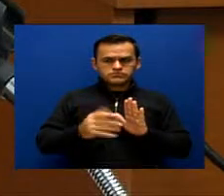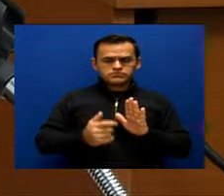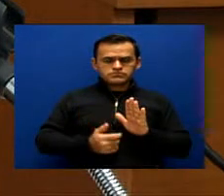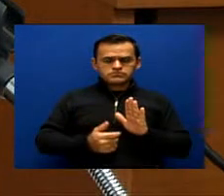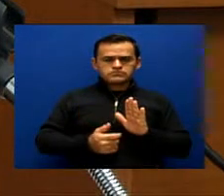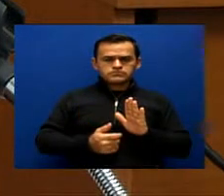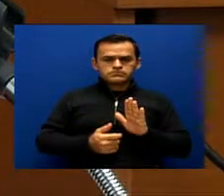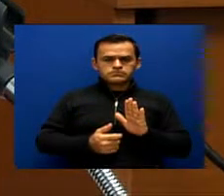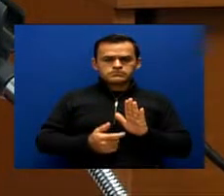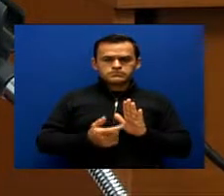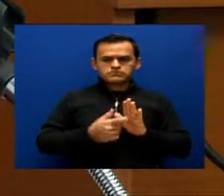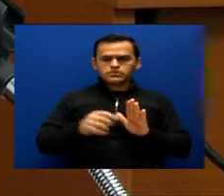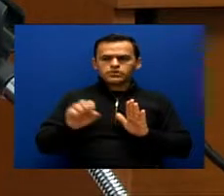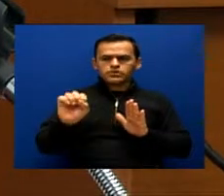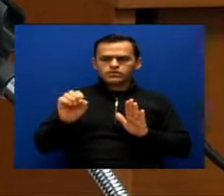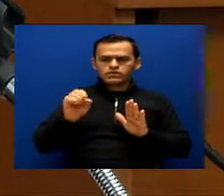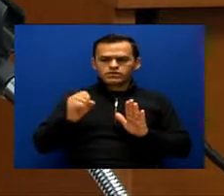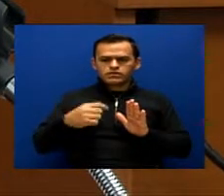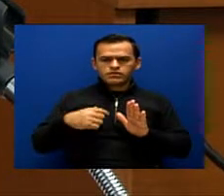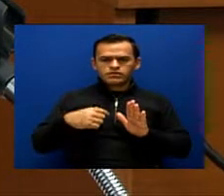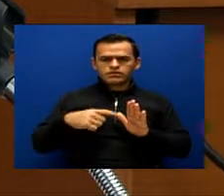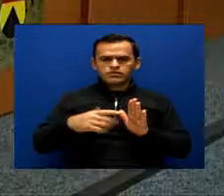o oitavo que tem emenda.